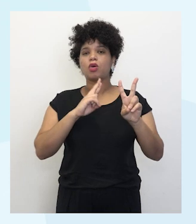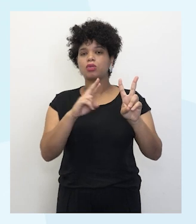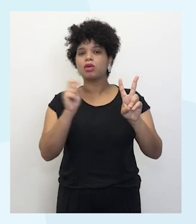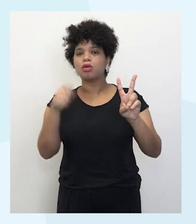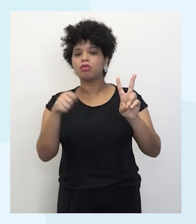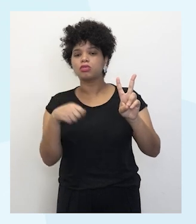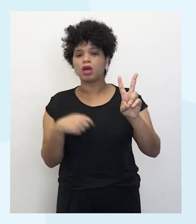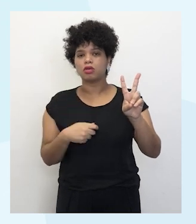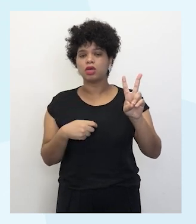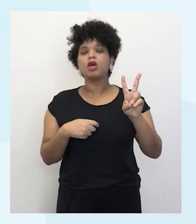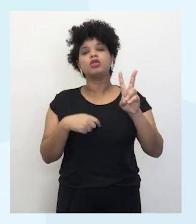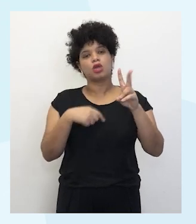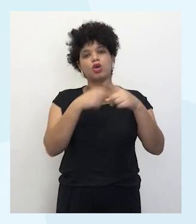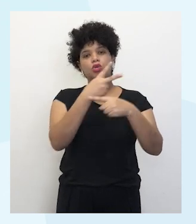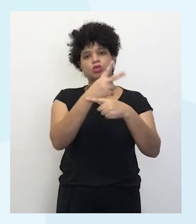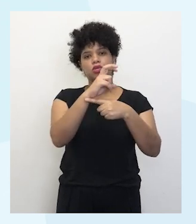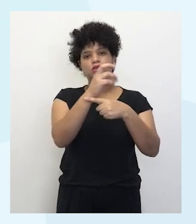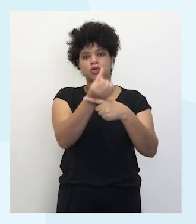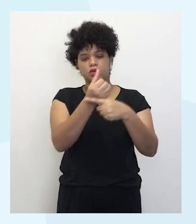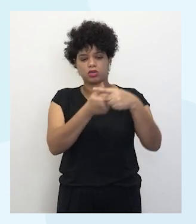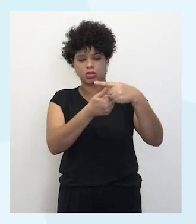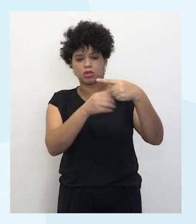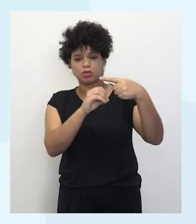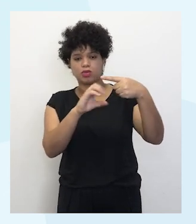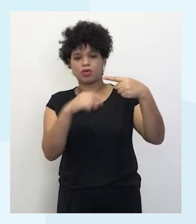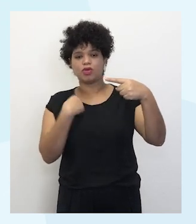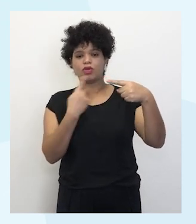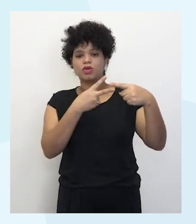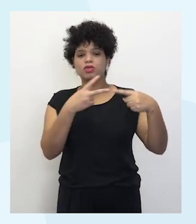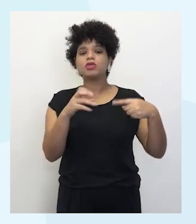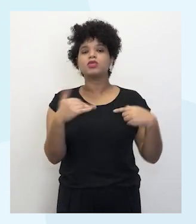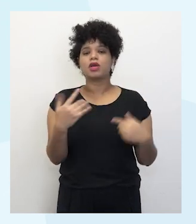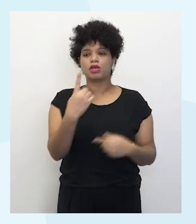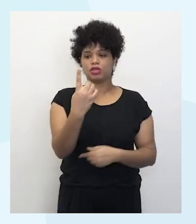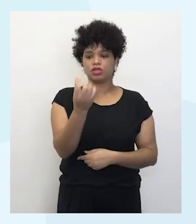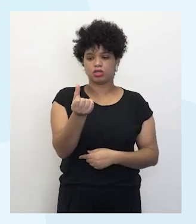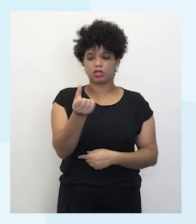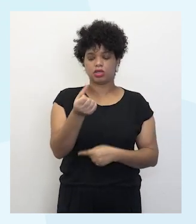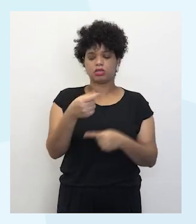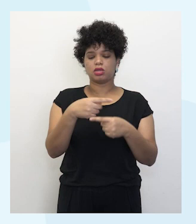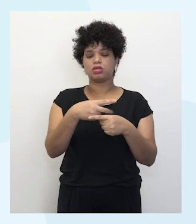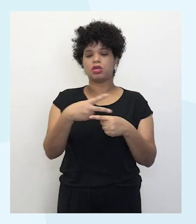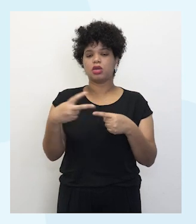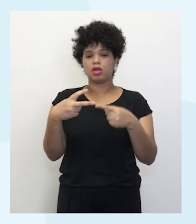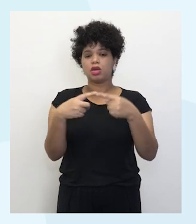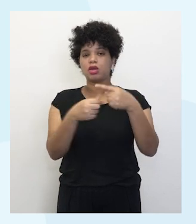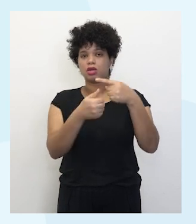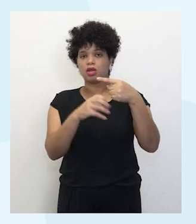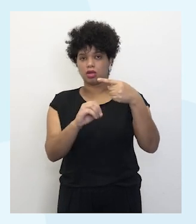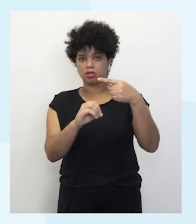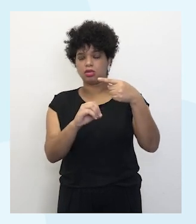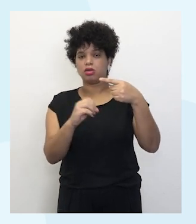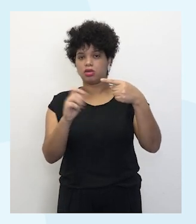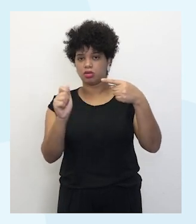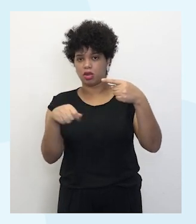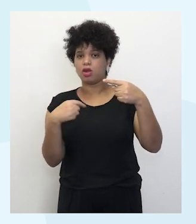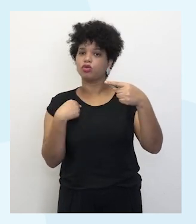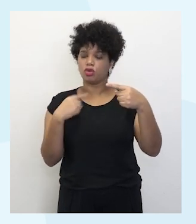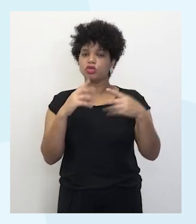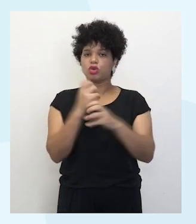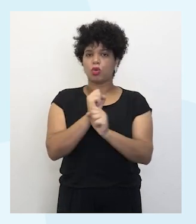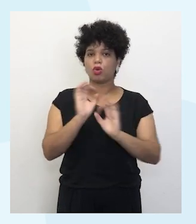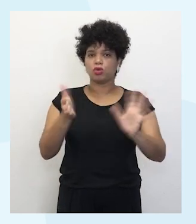E aí, a gente já sabe, né, que a raiz quadrada de 256 é 16 e a raiz quadrada de 100 é 10. A gente já